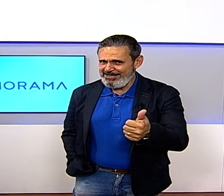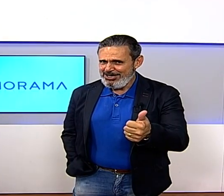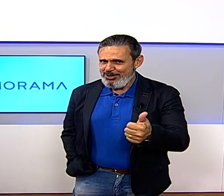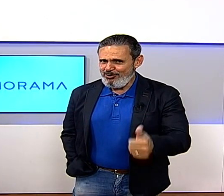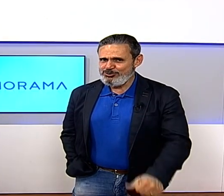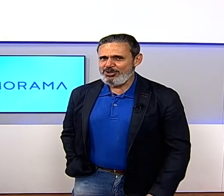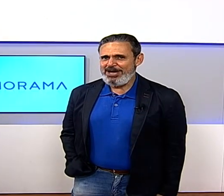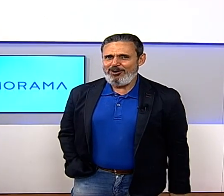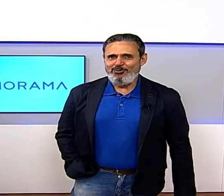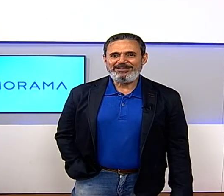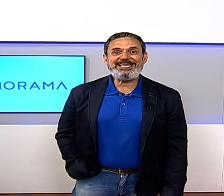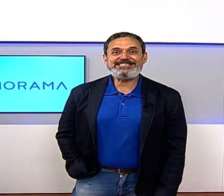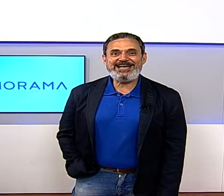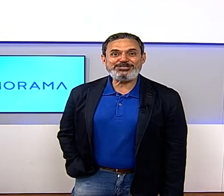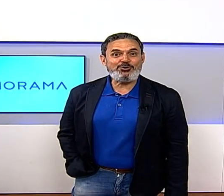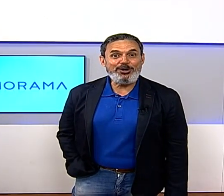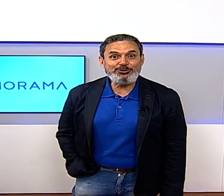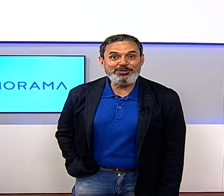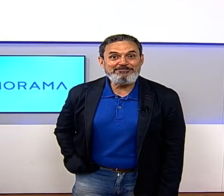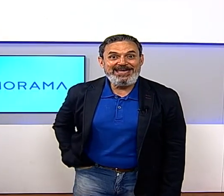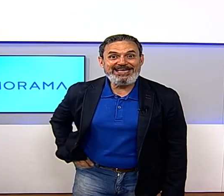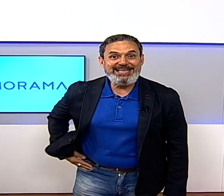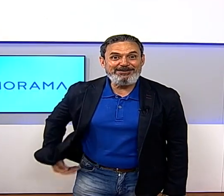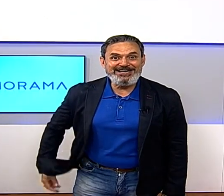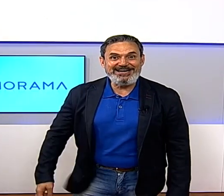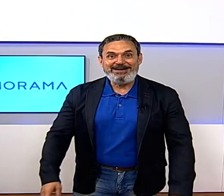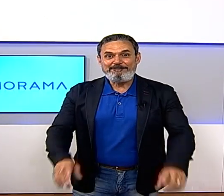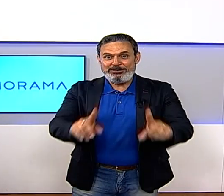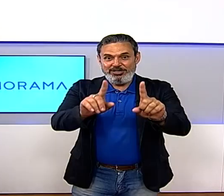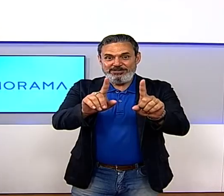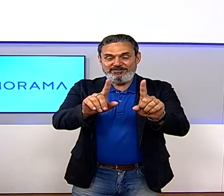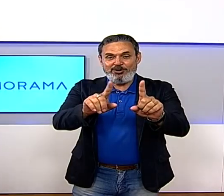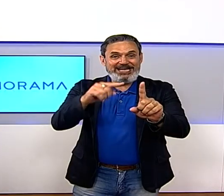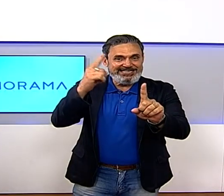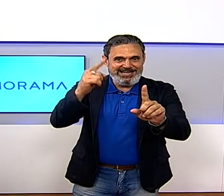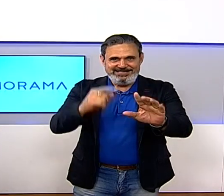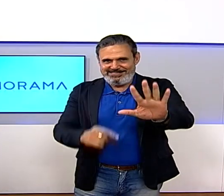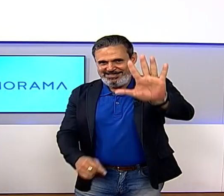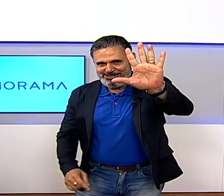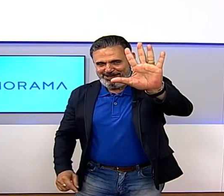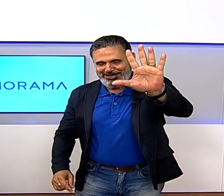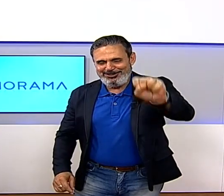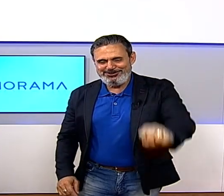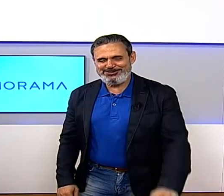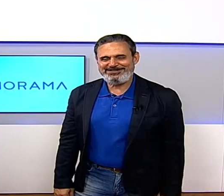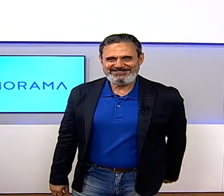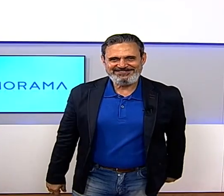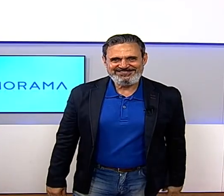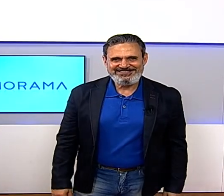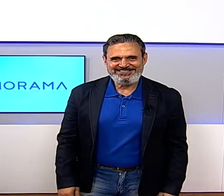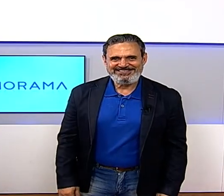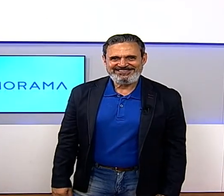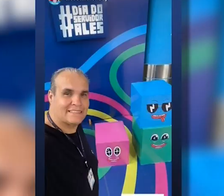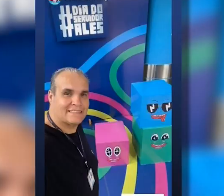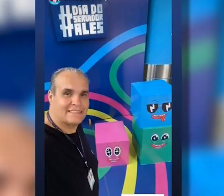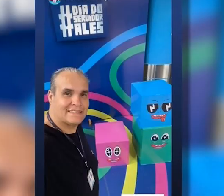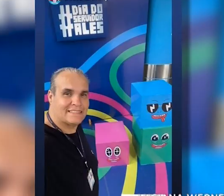próxima semana com o Jornal na Cidade, 8h30 da manhã. Panorama de volta às 10. Tchau, queridos.